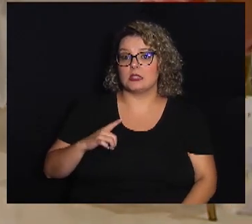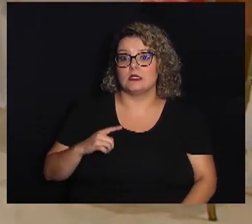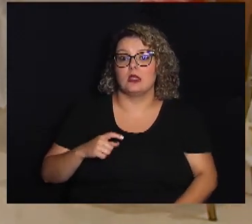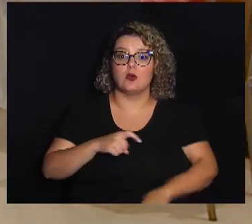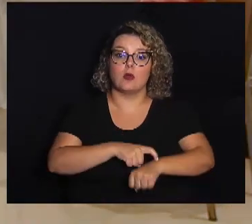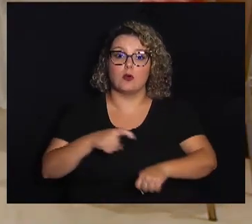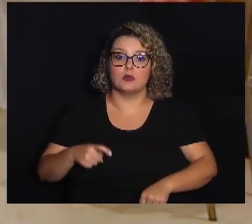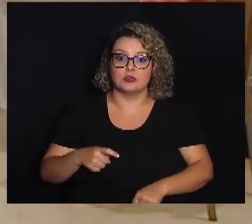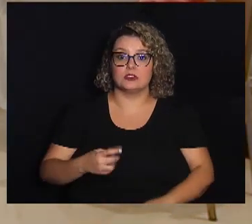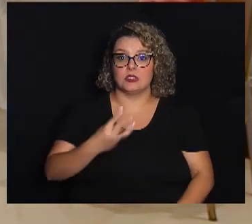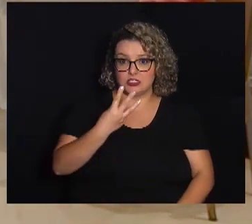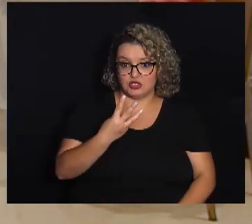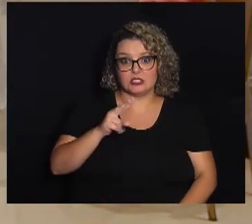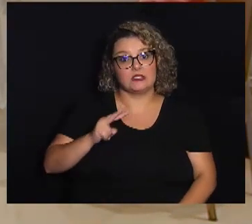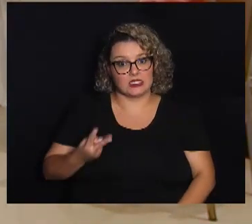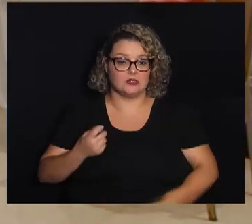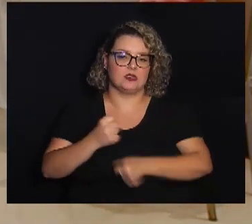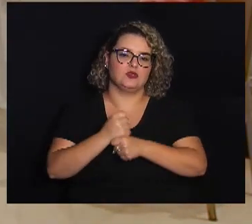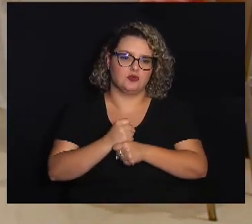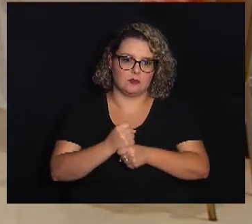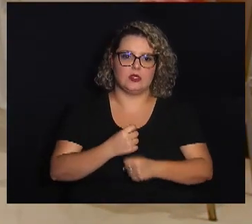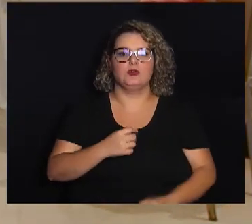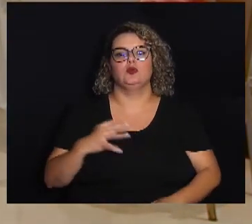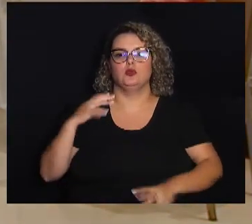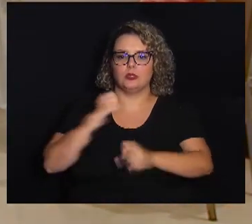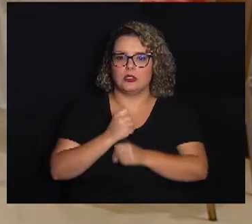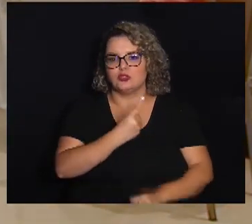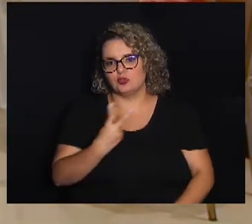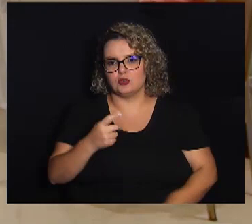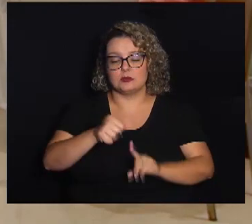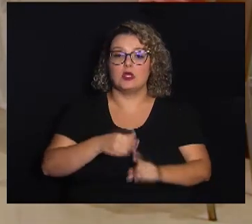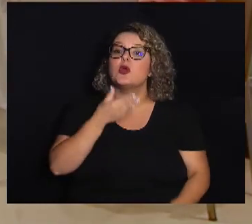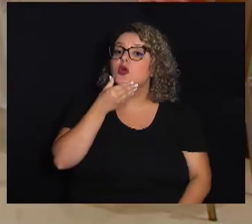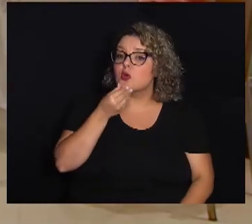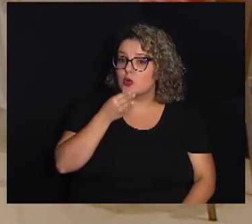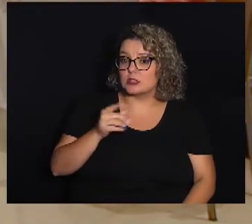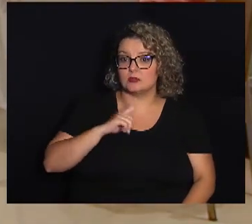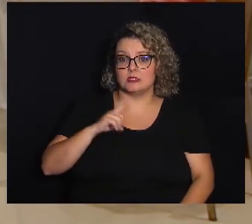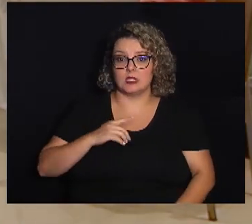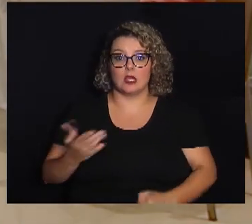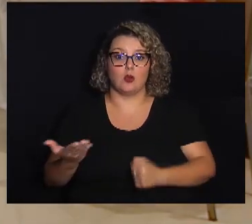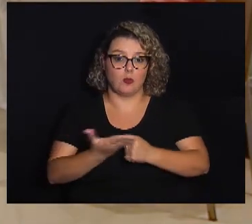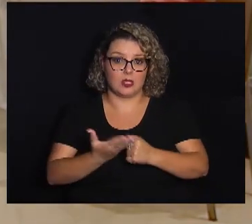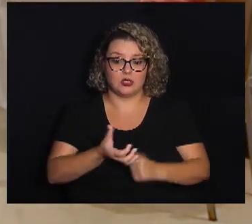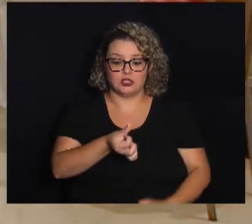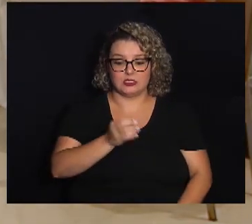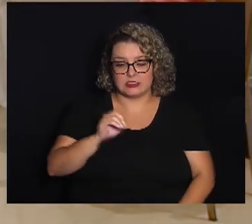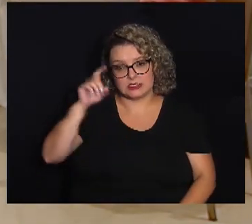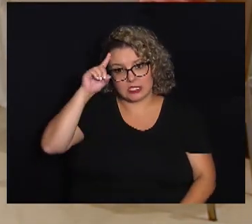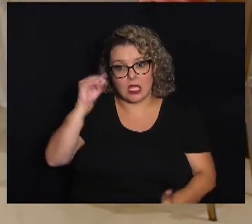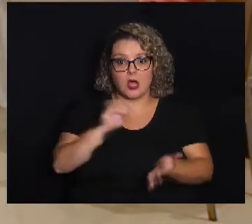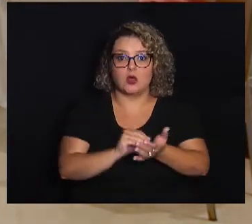de 3 vezes no ano dos 12 meses. E o homem, você tem que ter um período de 60 dias após a